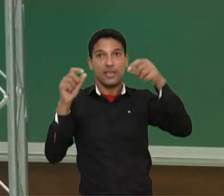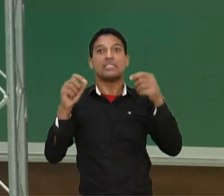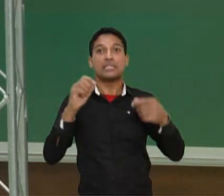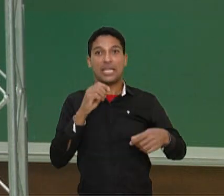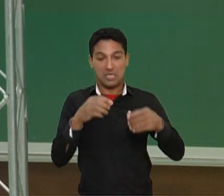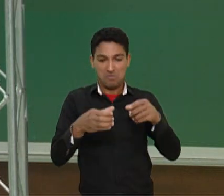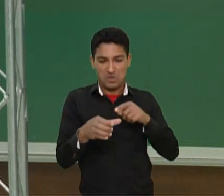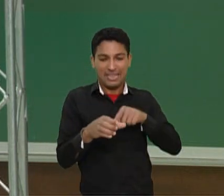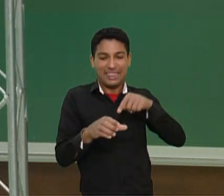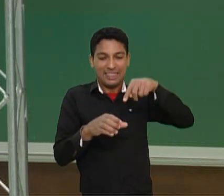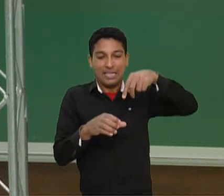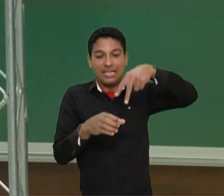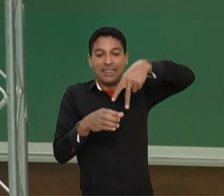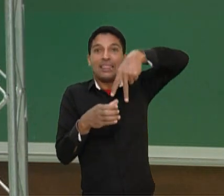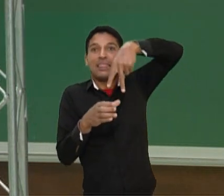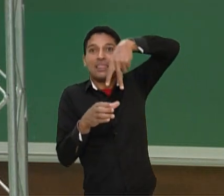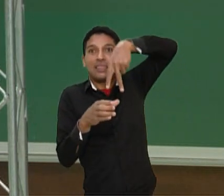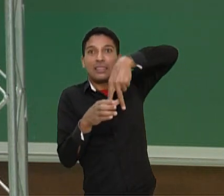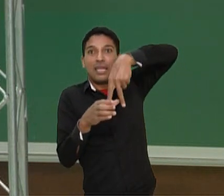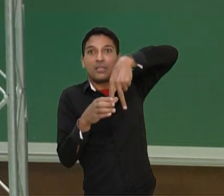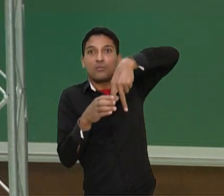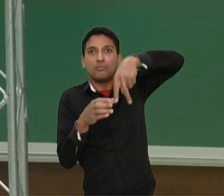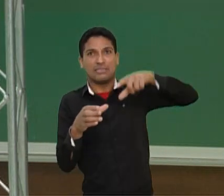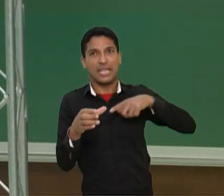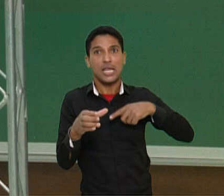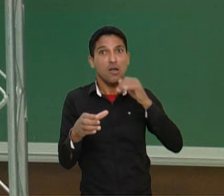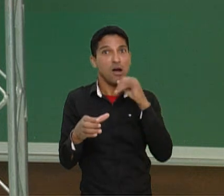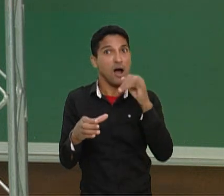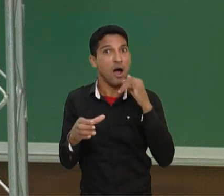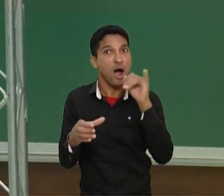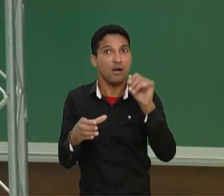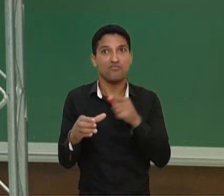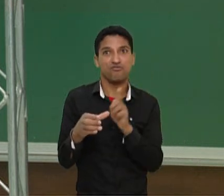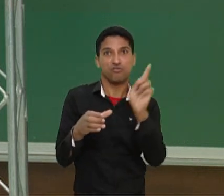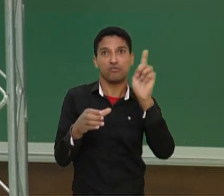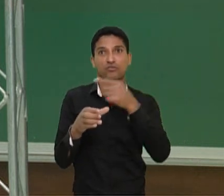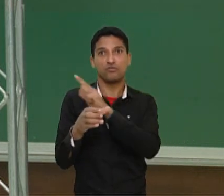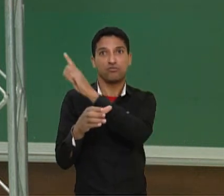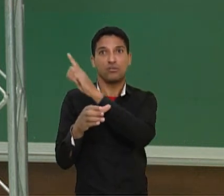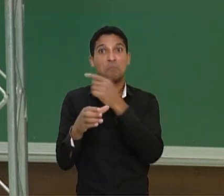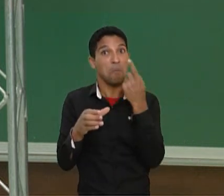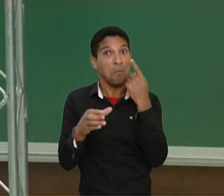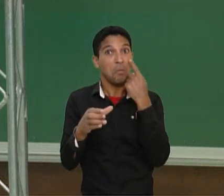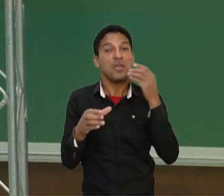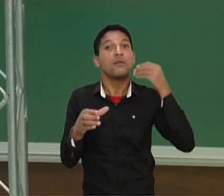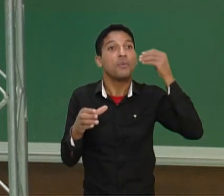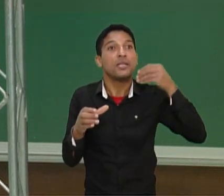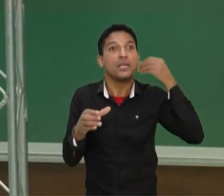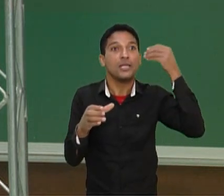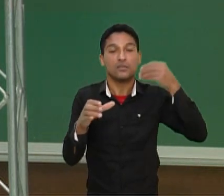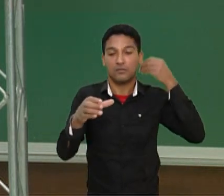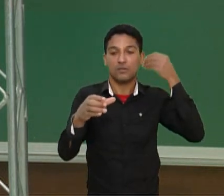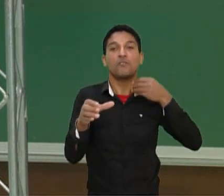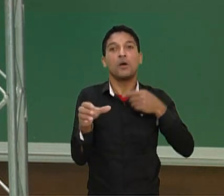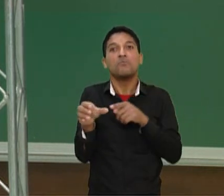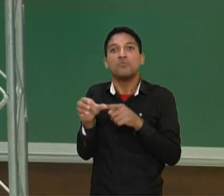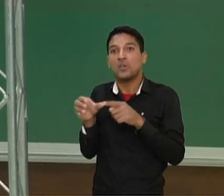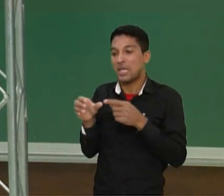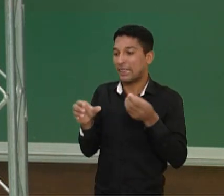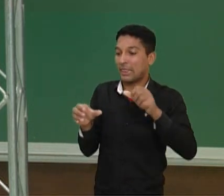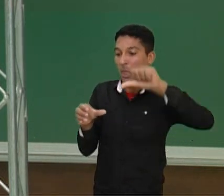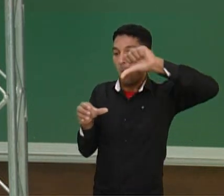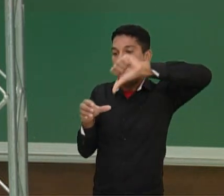corrente elétrica ou não. E aí ele começou então a fazer esses experimentos colocando algumas